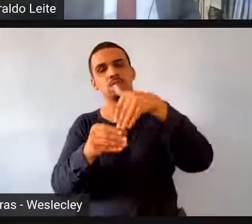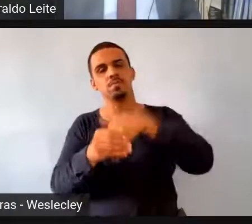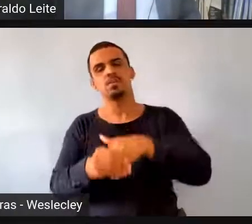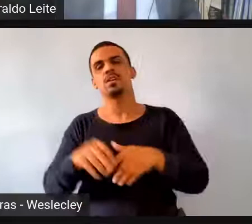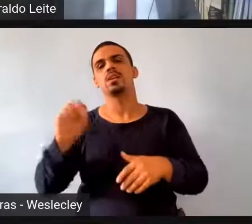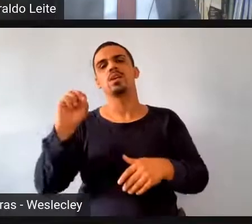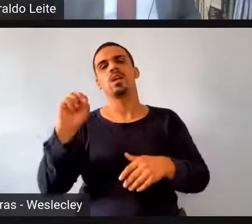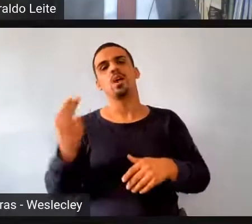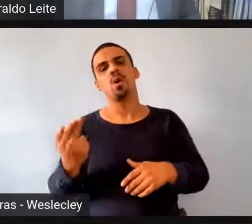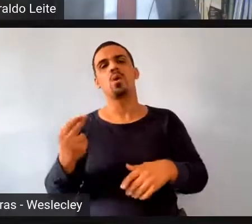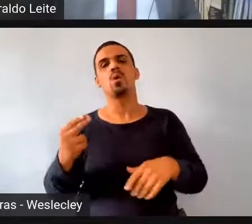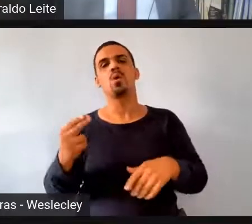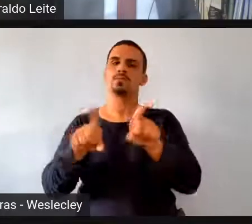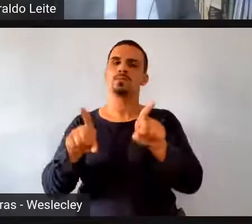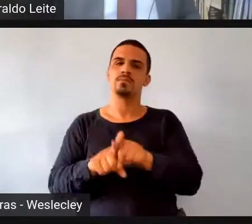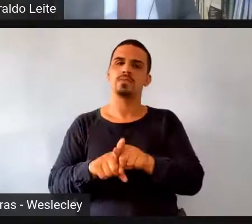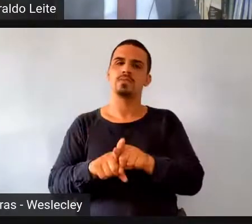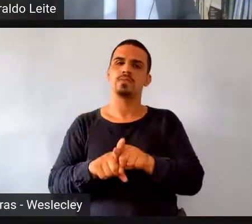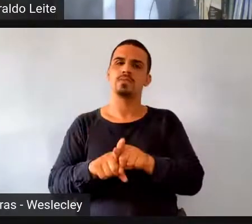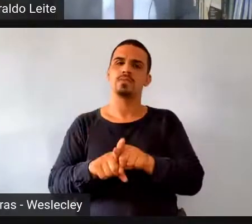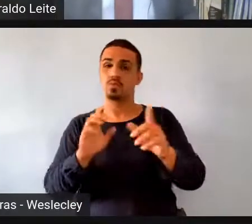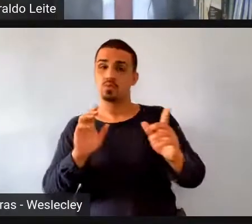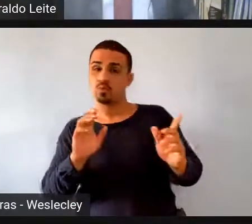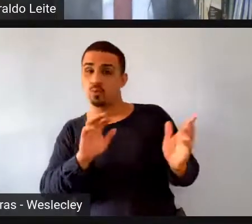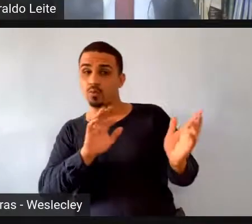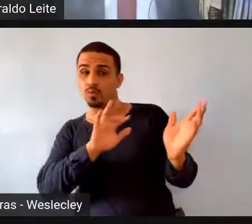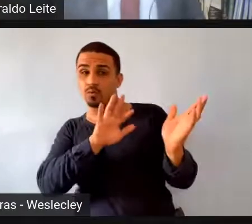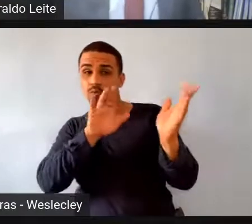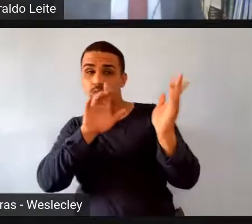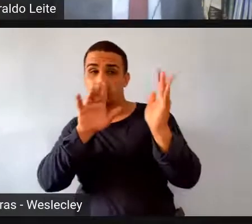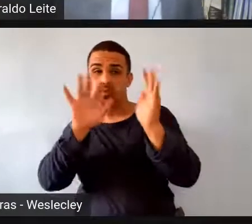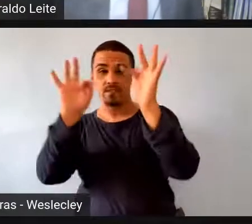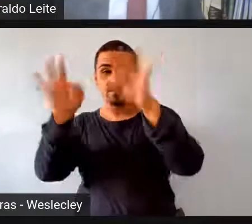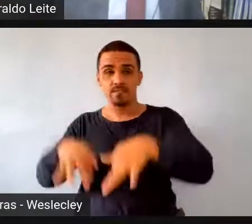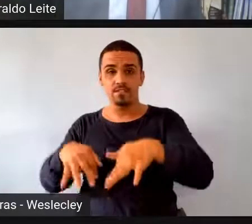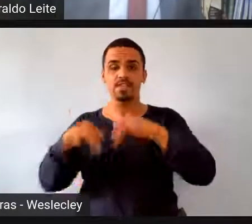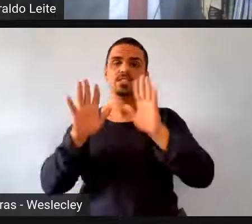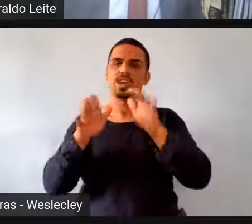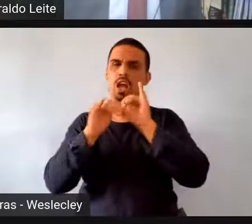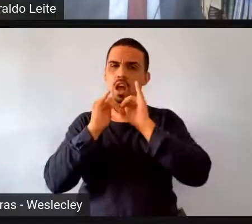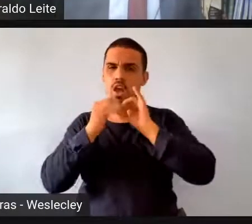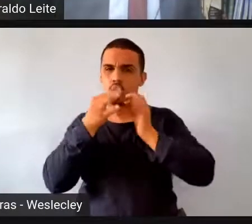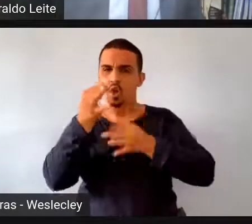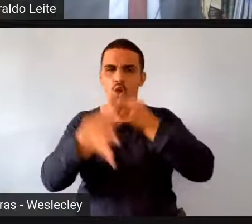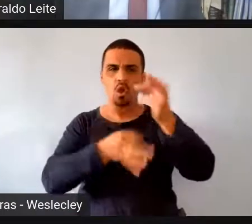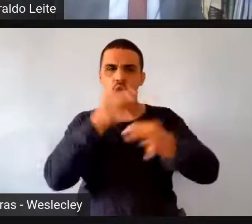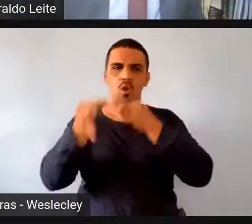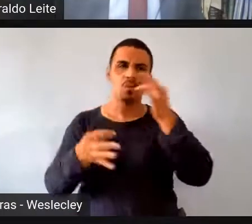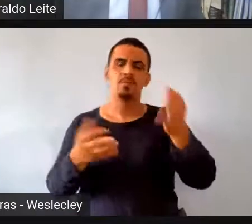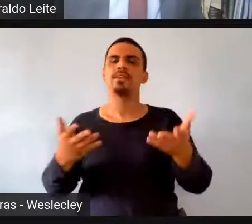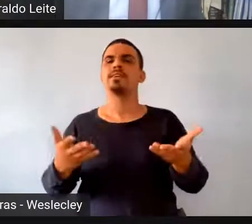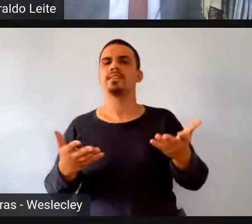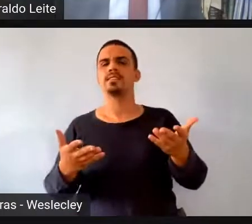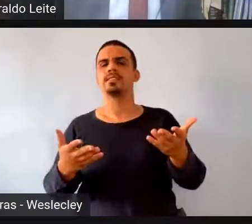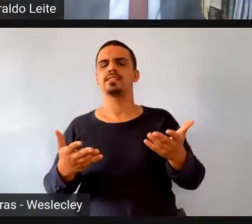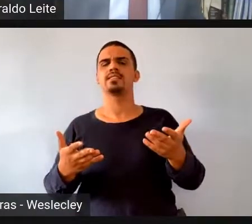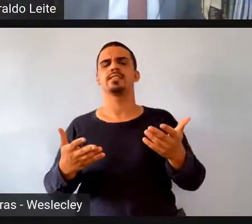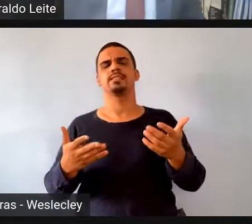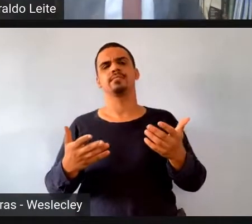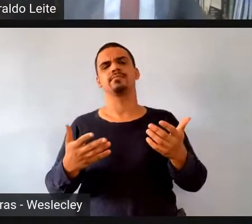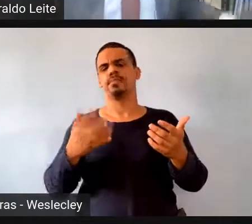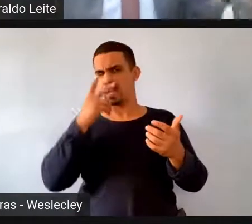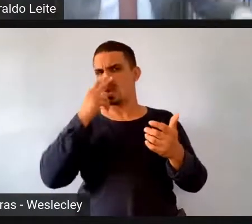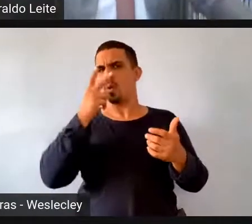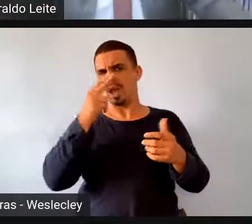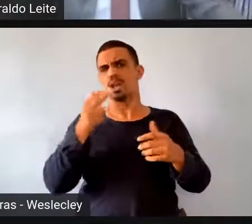já na reta final da campanha, vê uma denúncia, coisas assim, como 18 pipocou, um ambiente paranoico mesmo, de que muita coisa